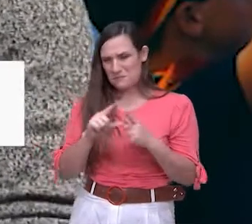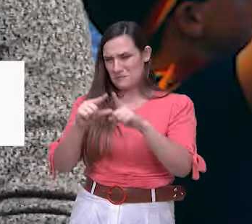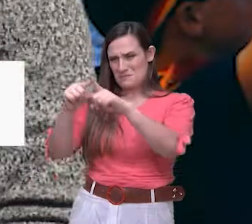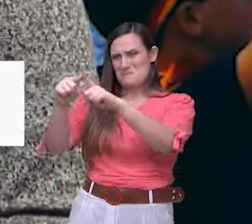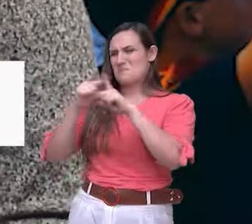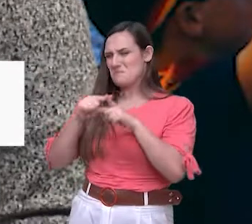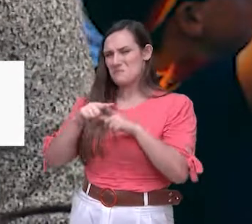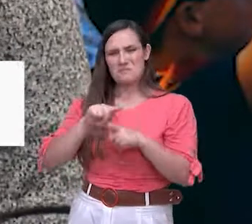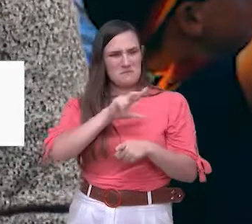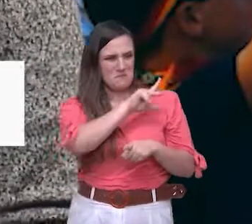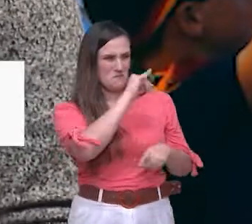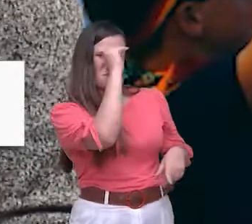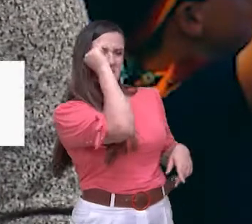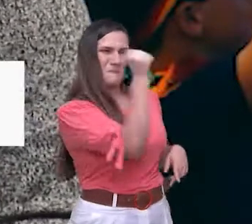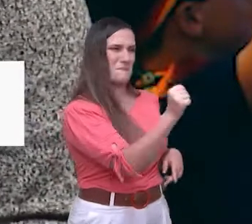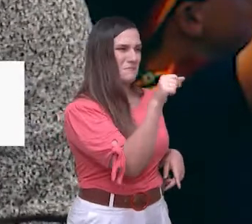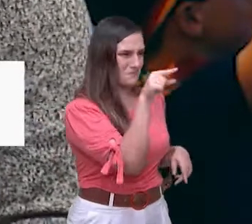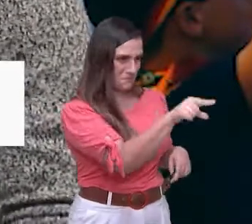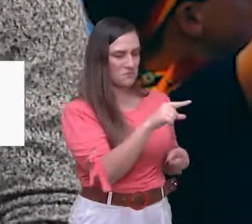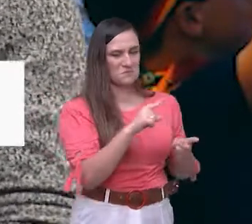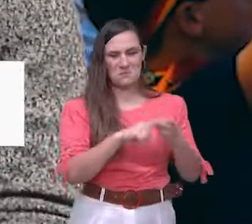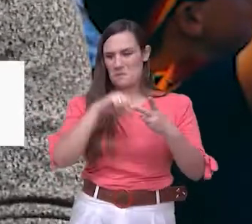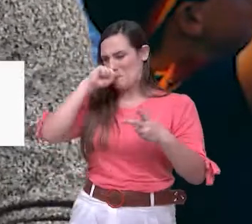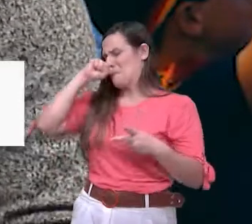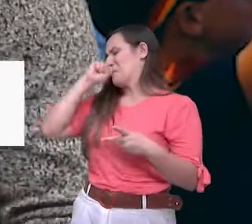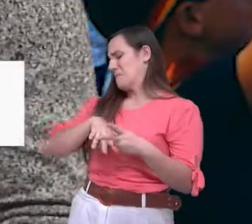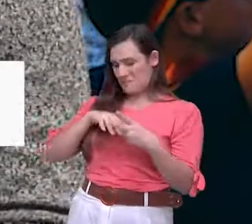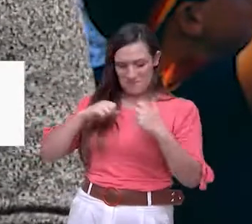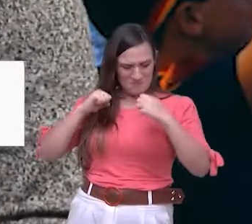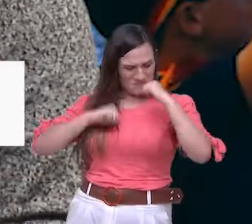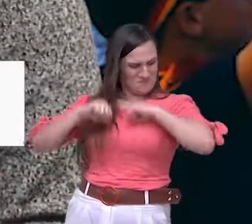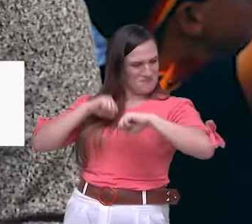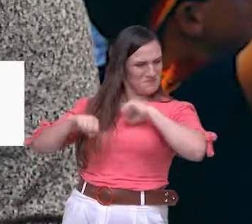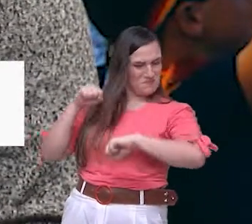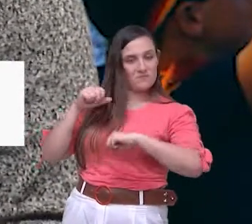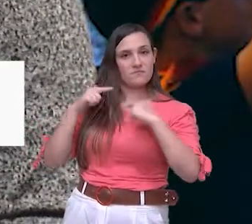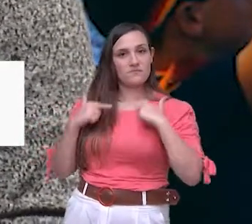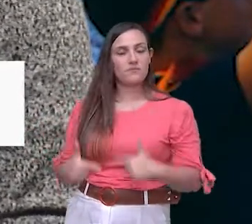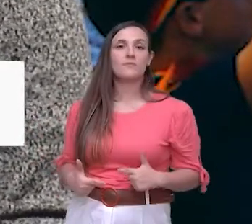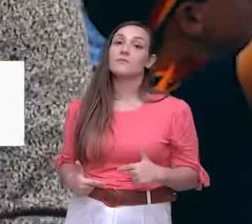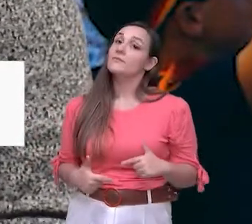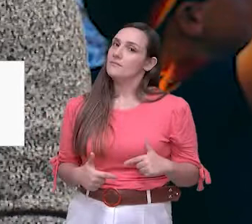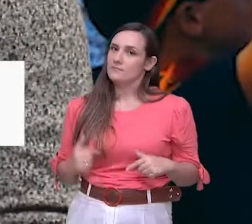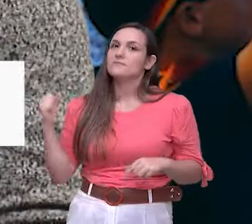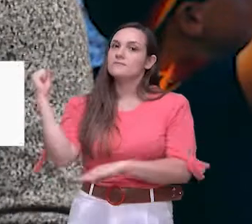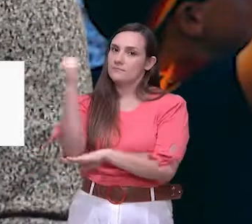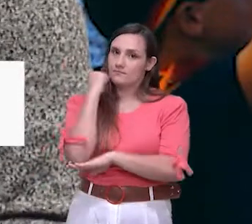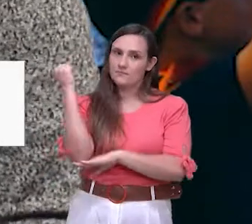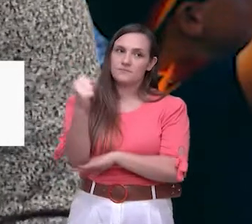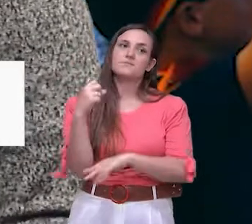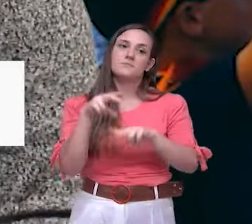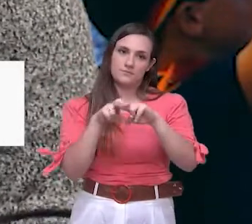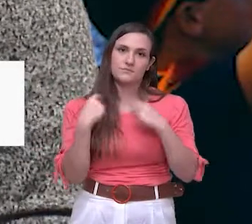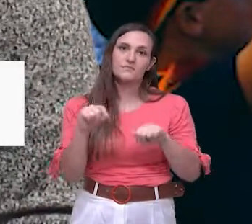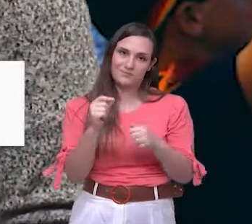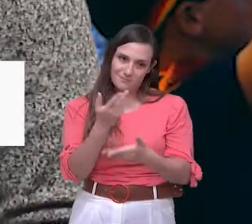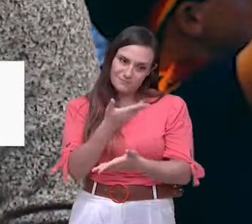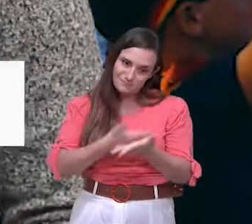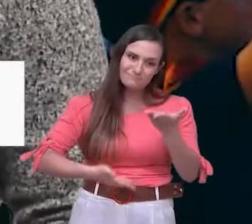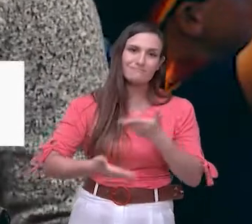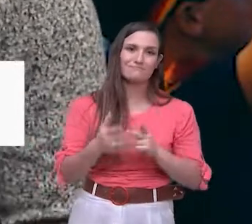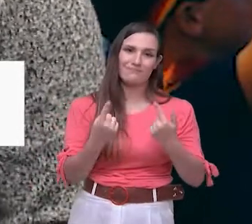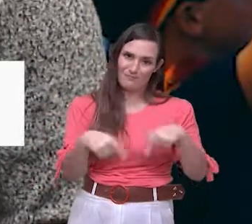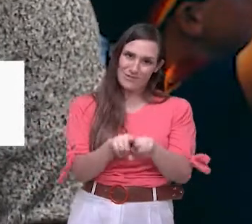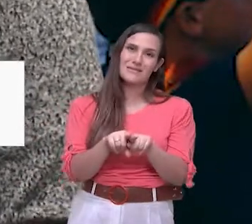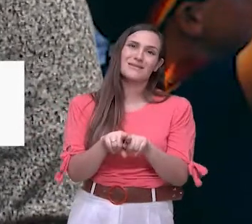de morte ou da tentativa né de LGBT de morte por LGBT fobia a situação mais grave ainda né